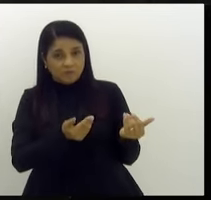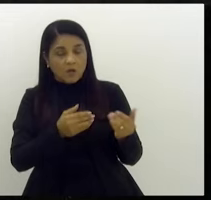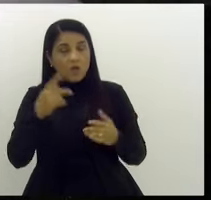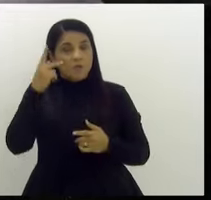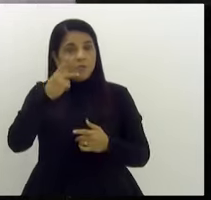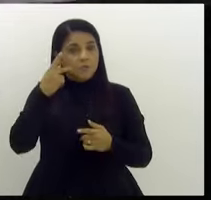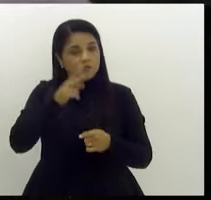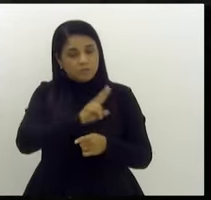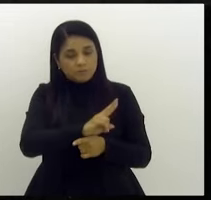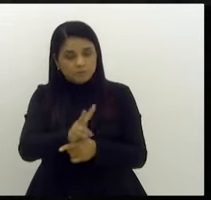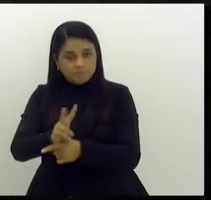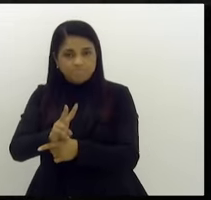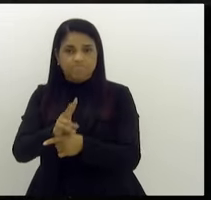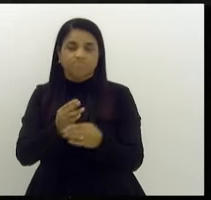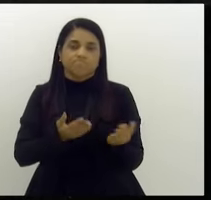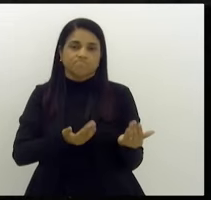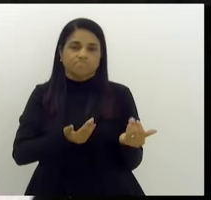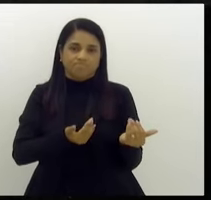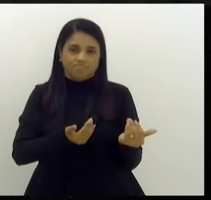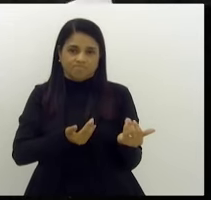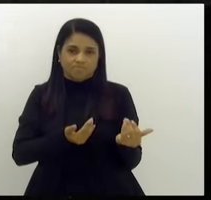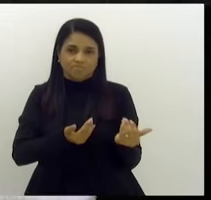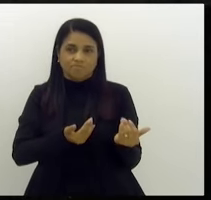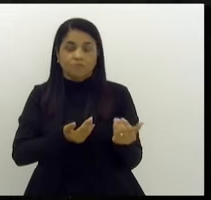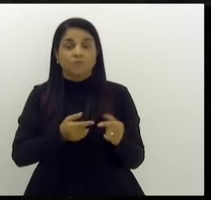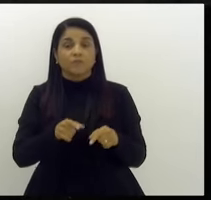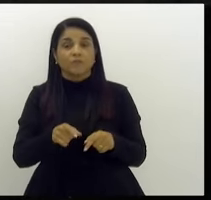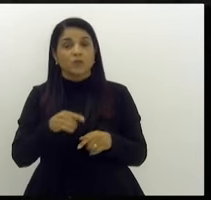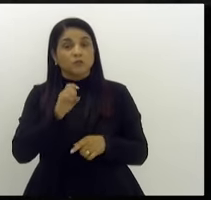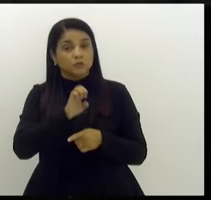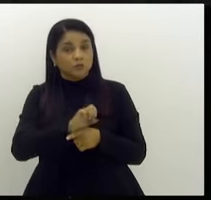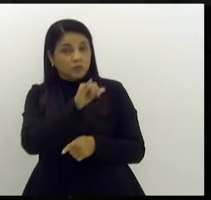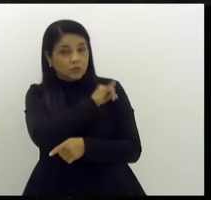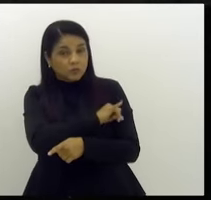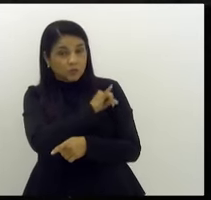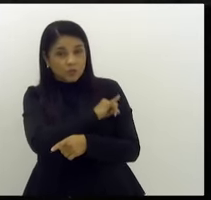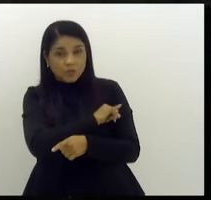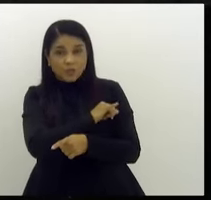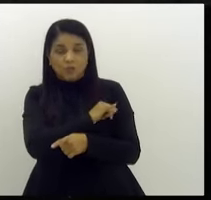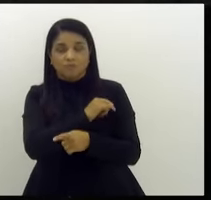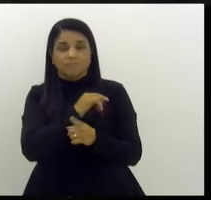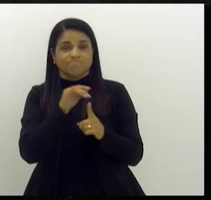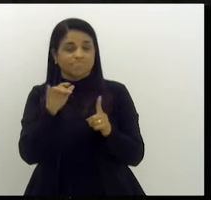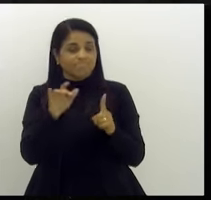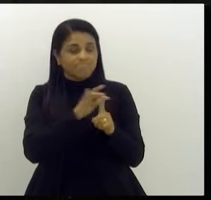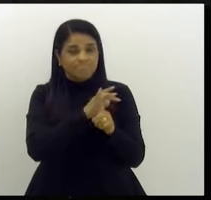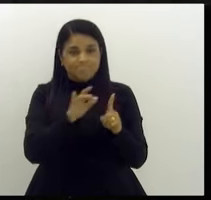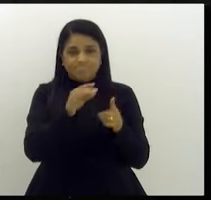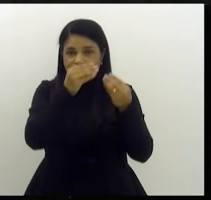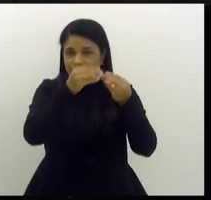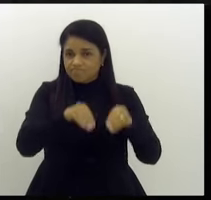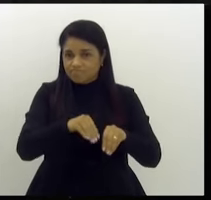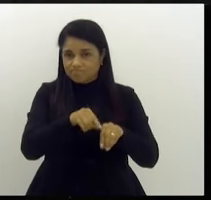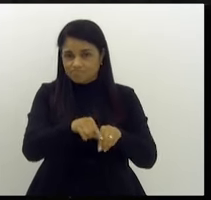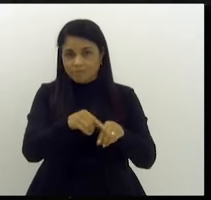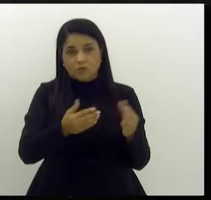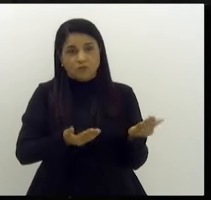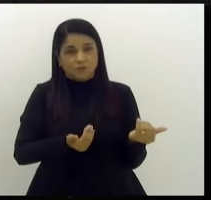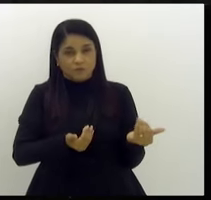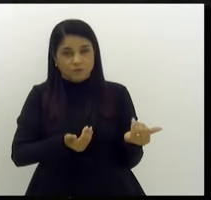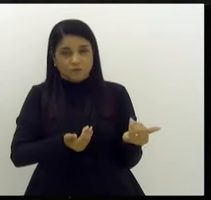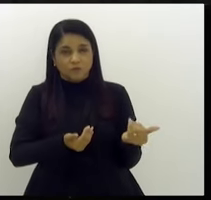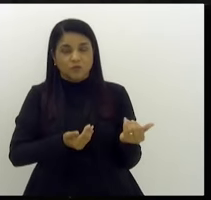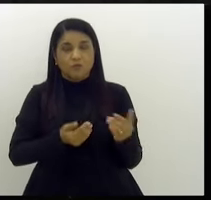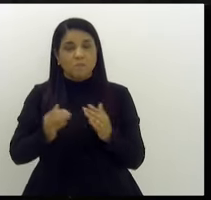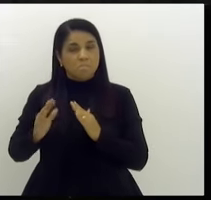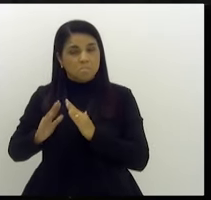proteção da Infância e da adolescência o estado do Rio de Janeiro é um dos maiores violadores do direito da Juventude a nossa juventude que vive